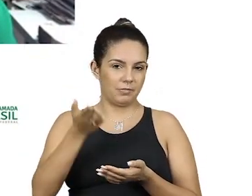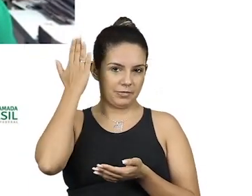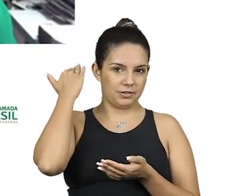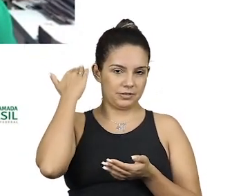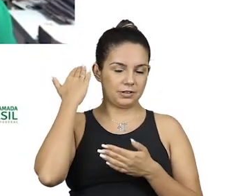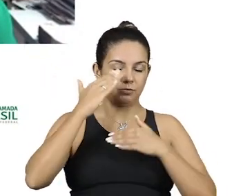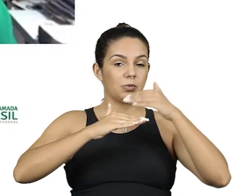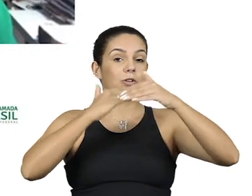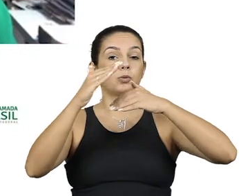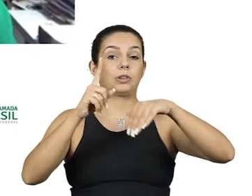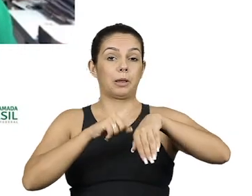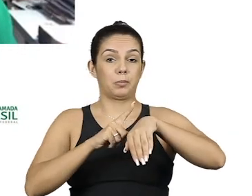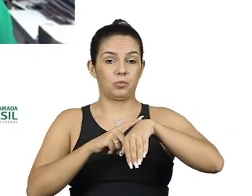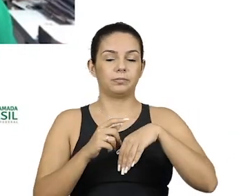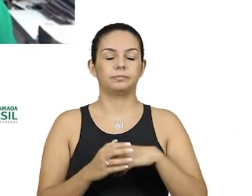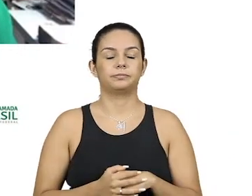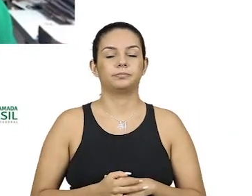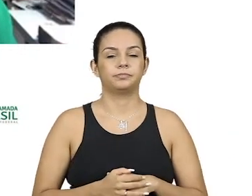do tempo?